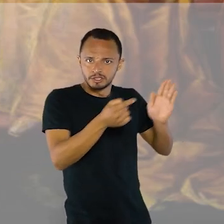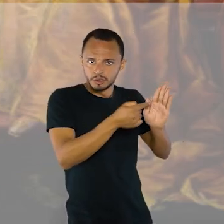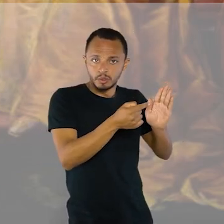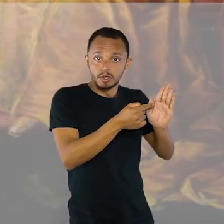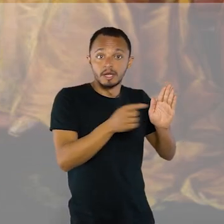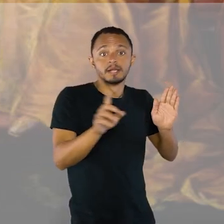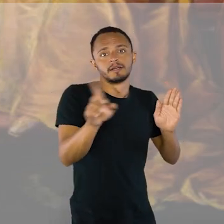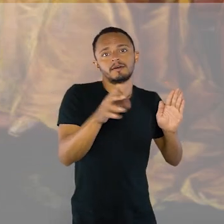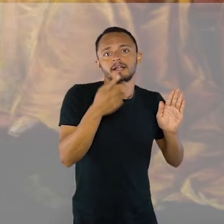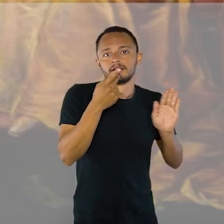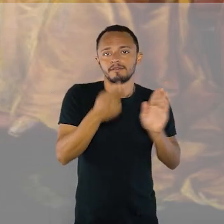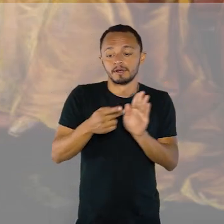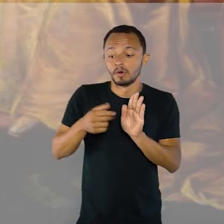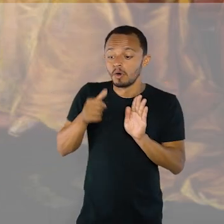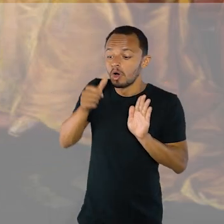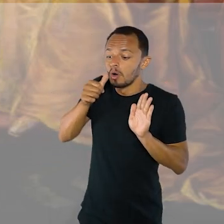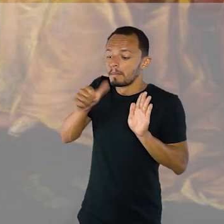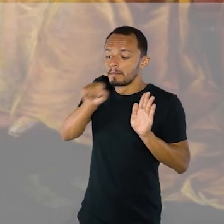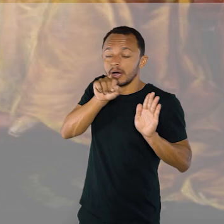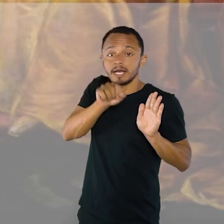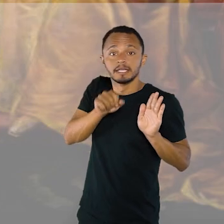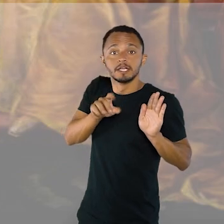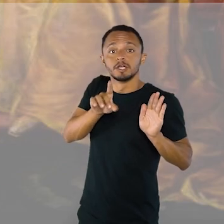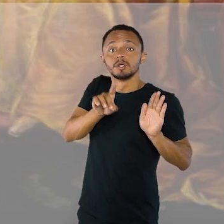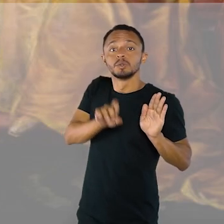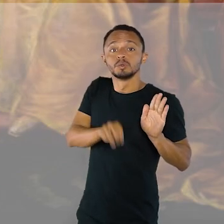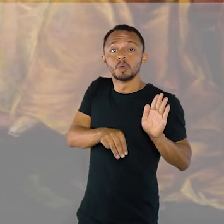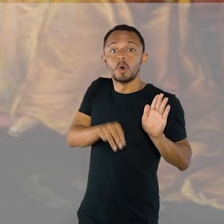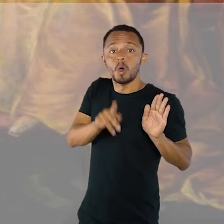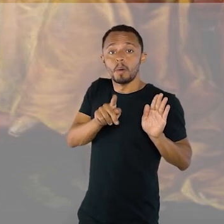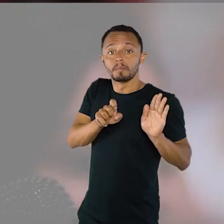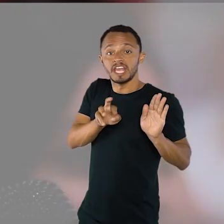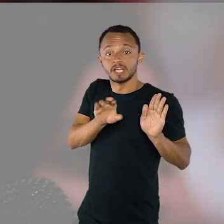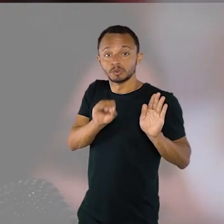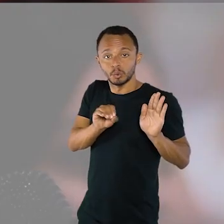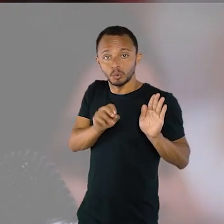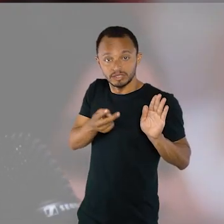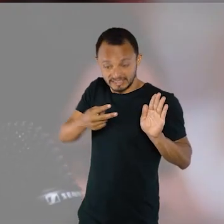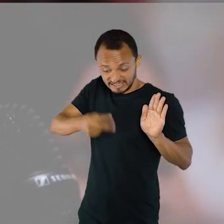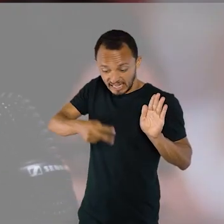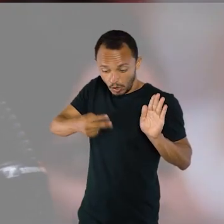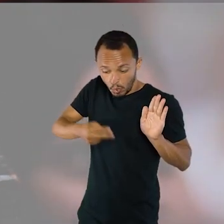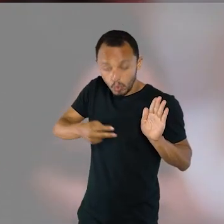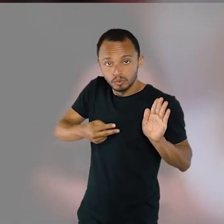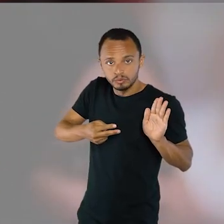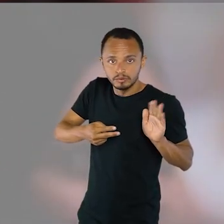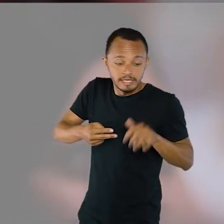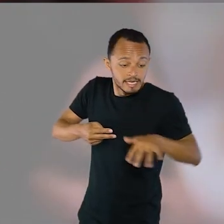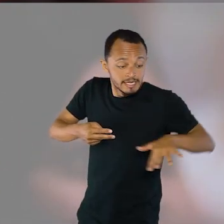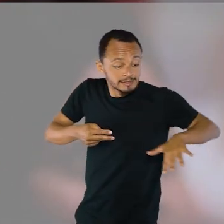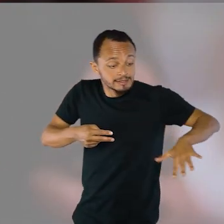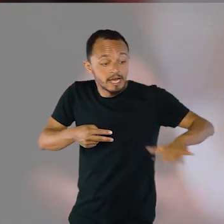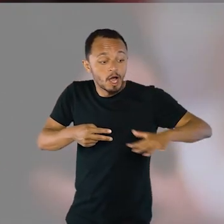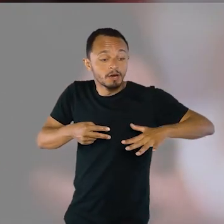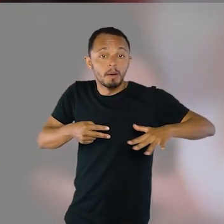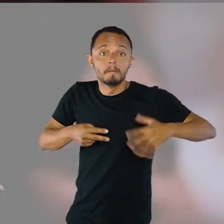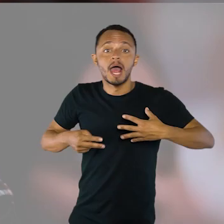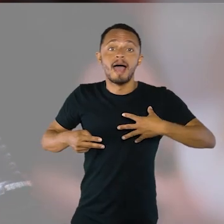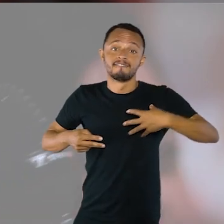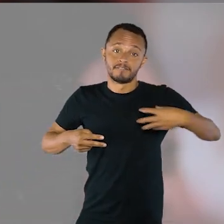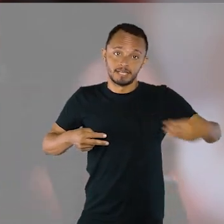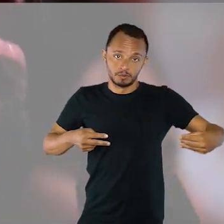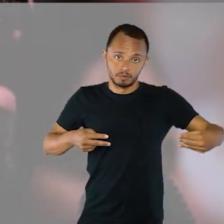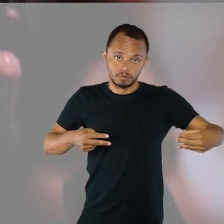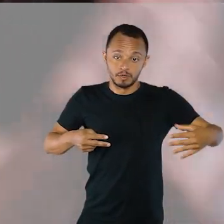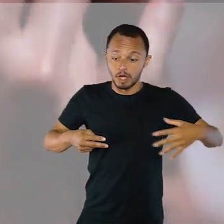papel de mãe de Dom Pedro II, cercada ali pelas suas filhas, né? O Dom Pedro I está ausente,